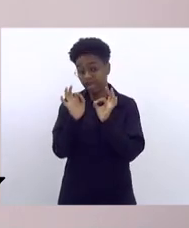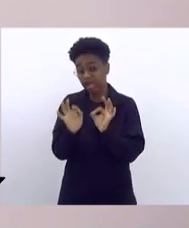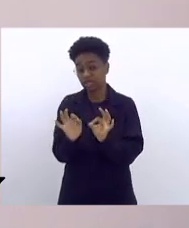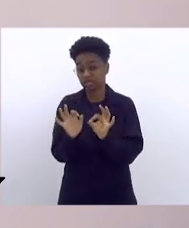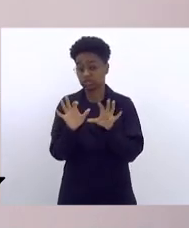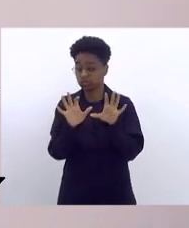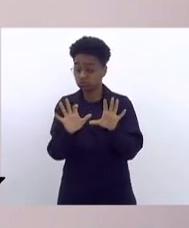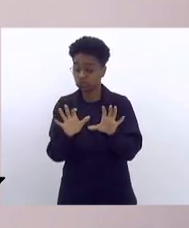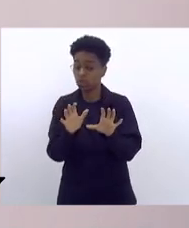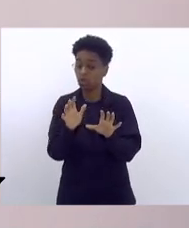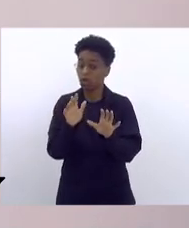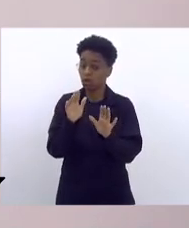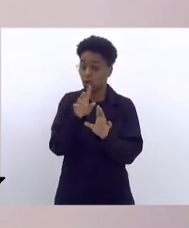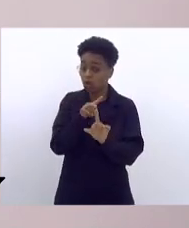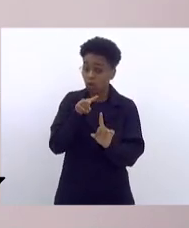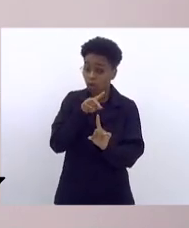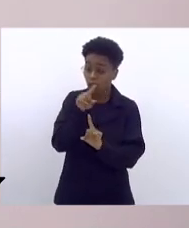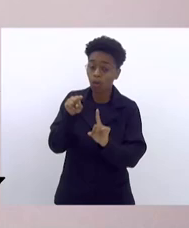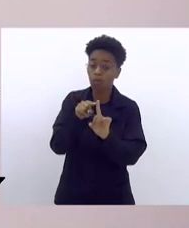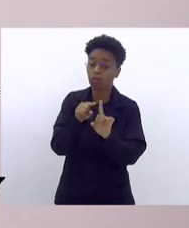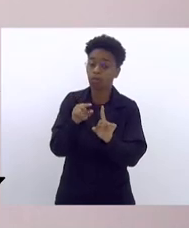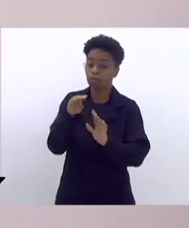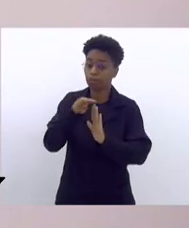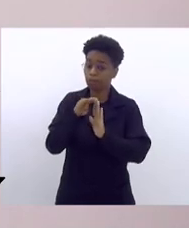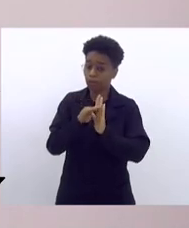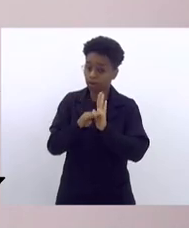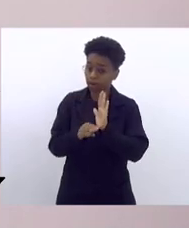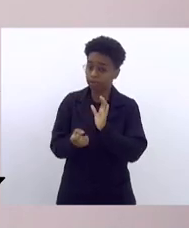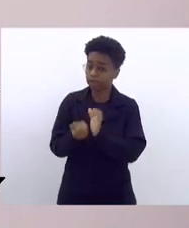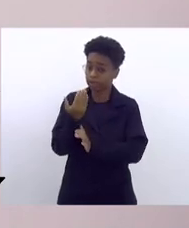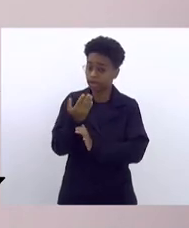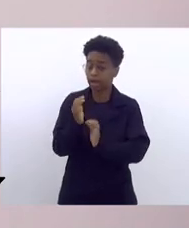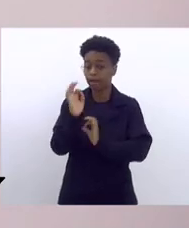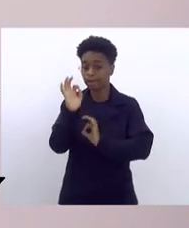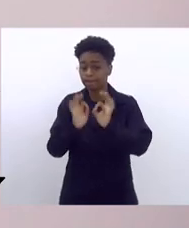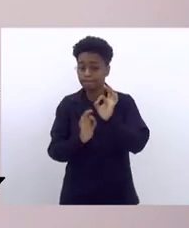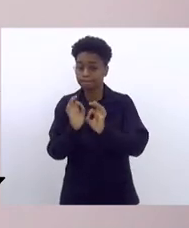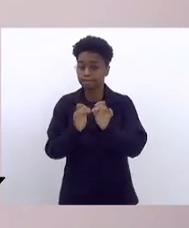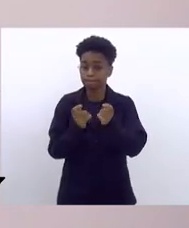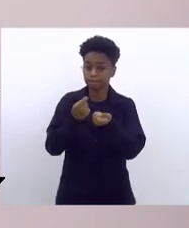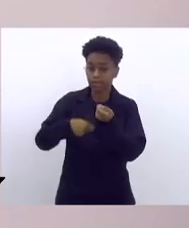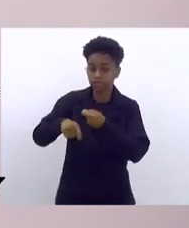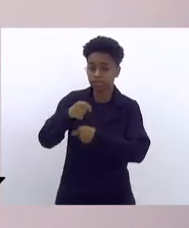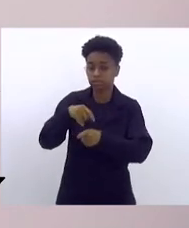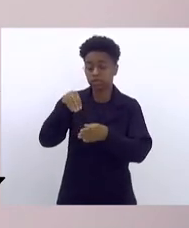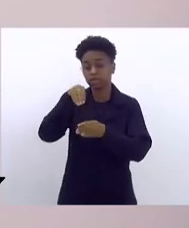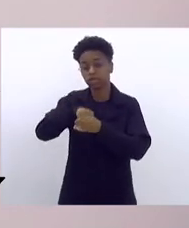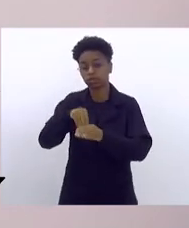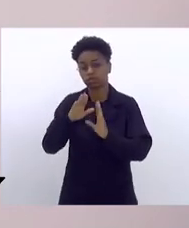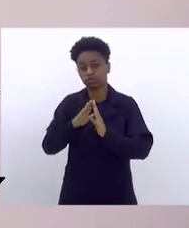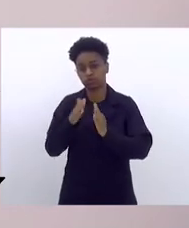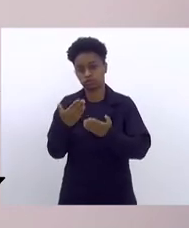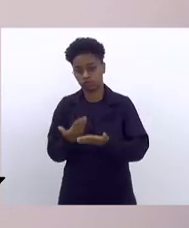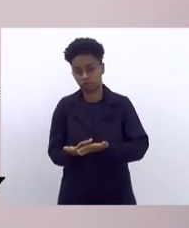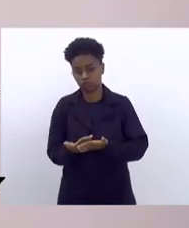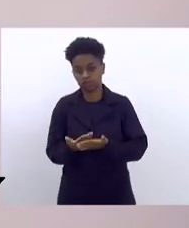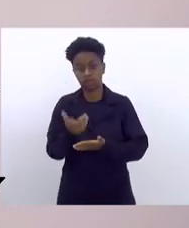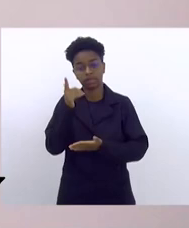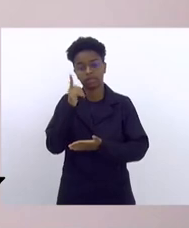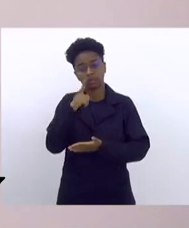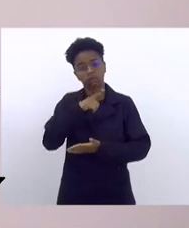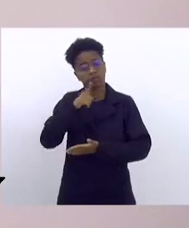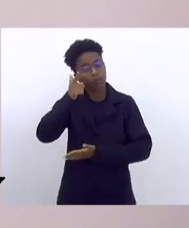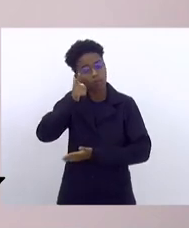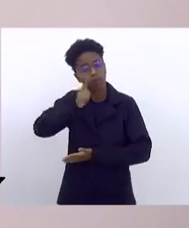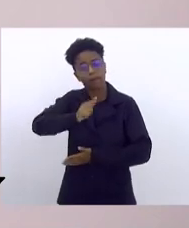visa um programa o desenvolvimento de um programa de mediação nesse espaço da escola numa mudança e